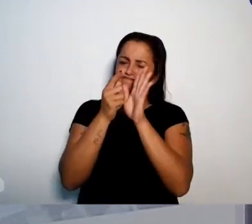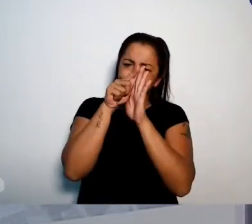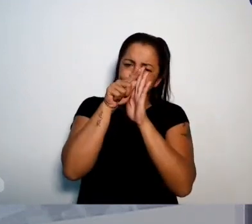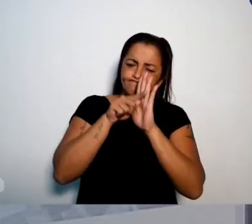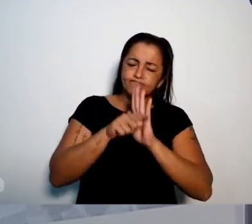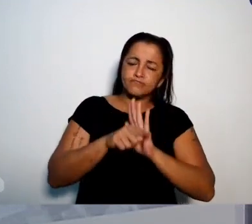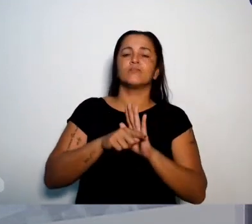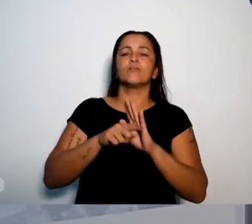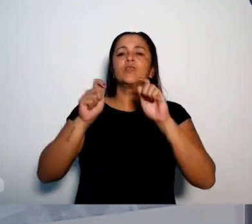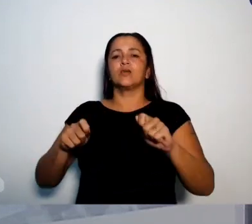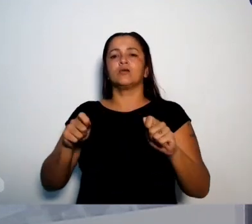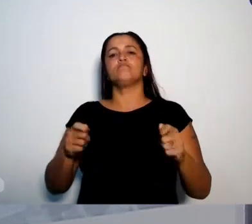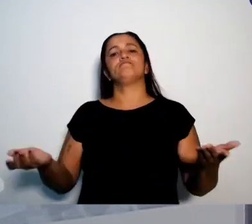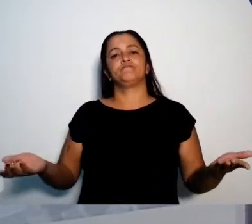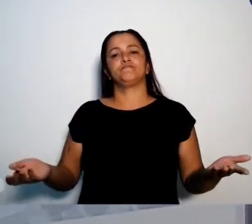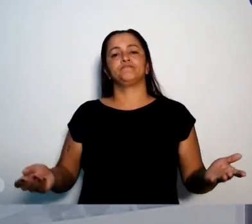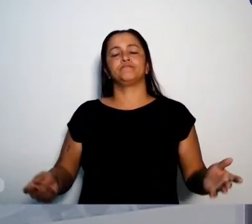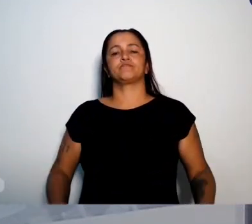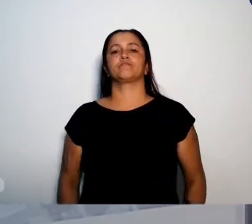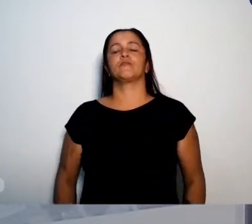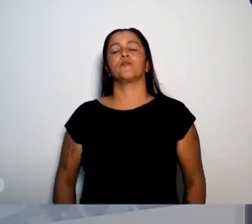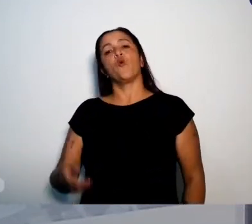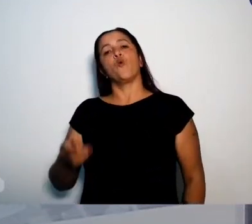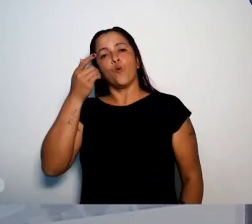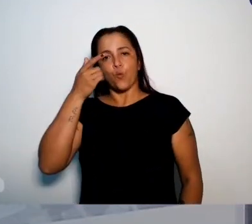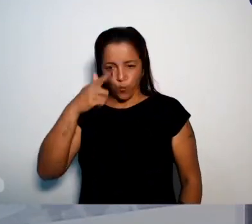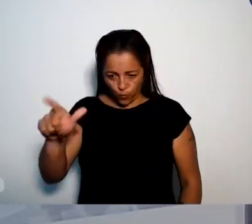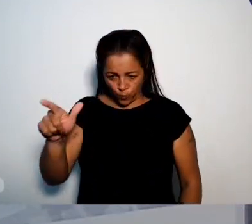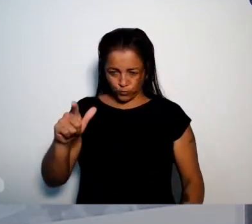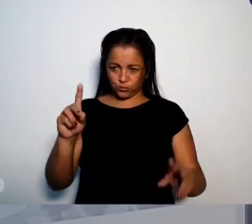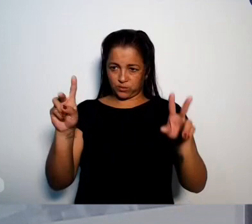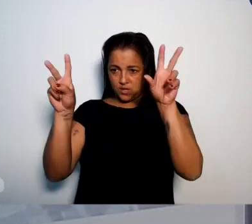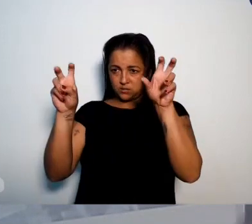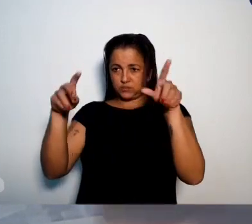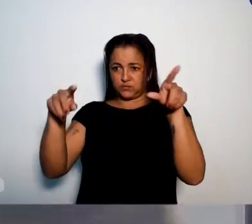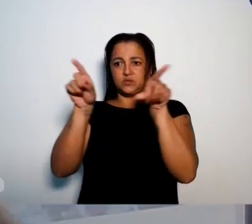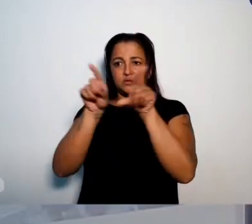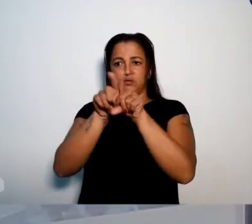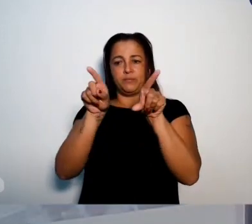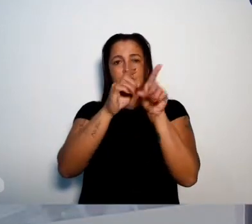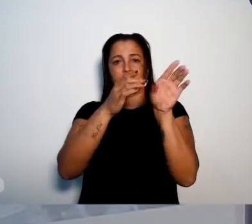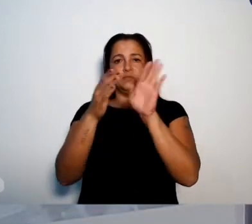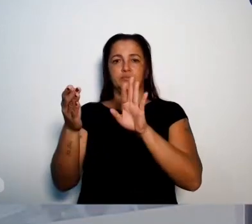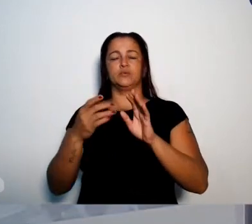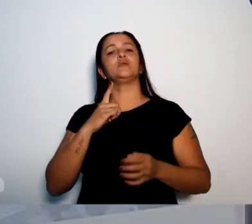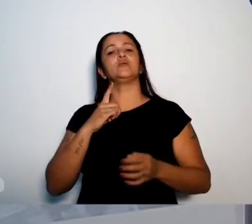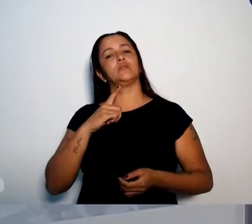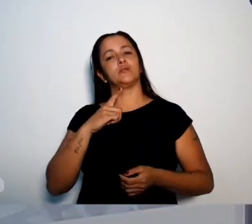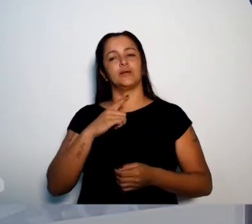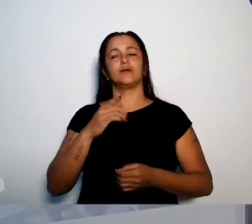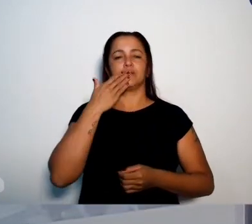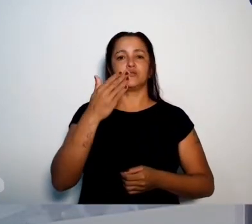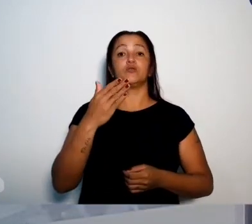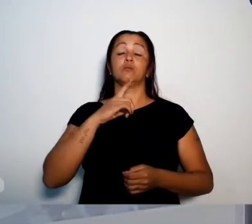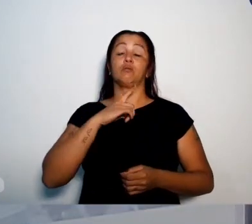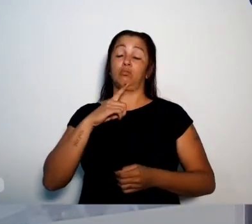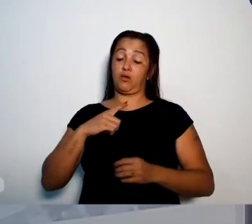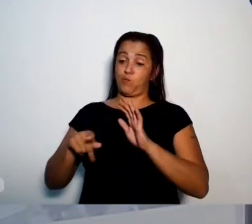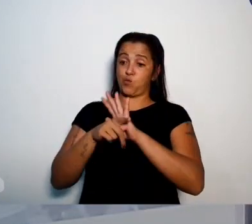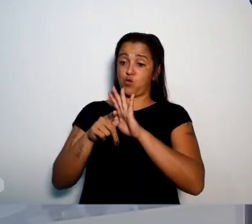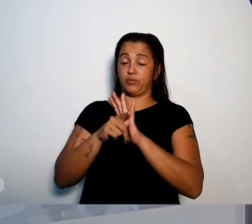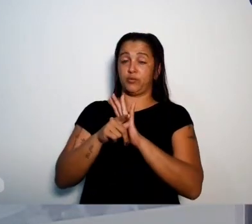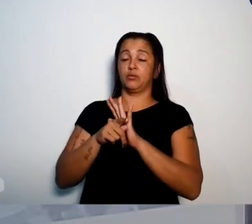velocidade. Outro assunto também, o 1220. Estou solicitando um requerimento pedindo